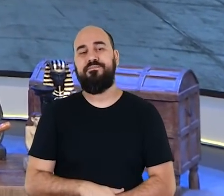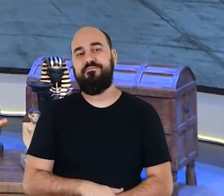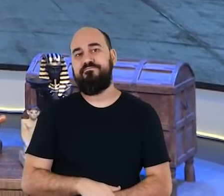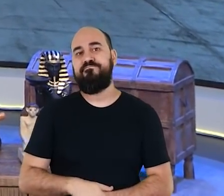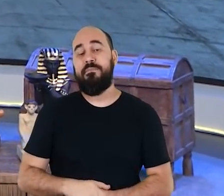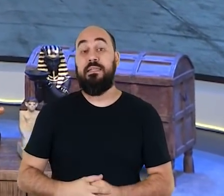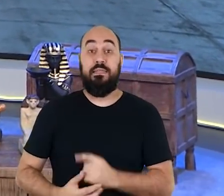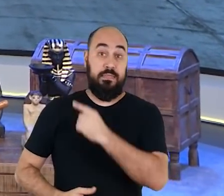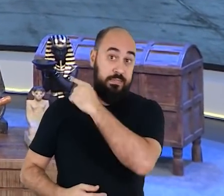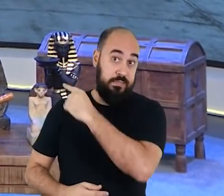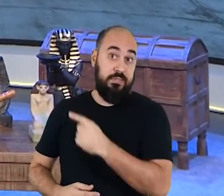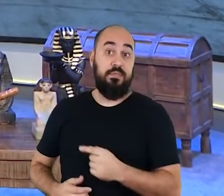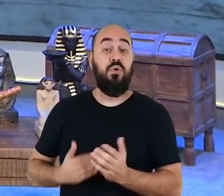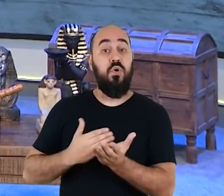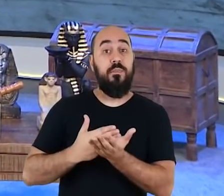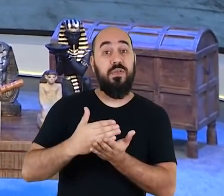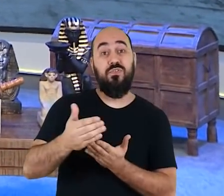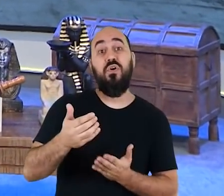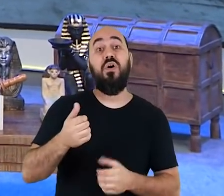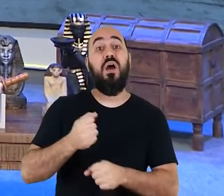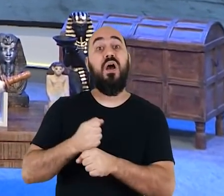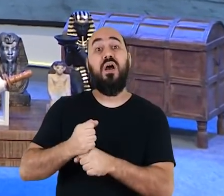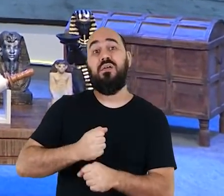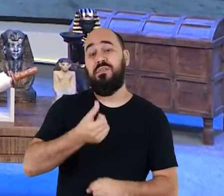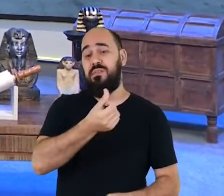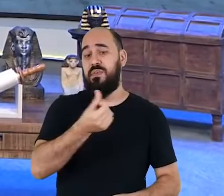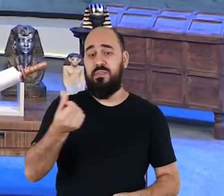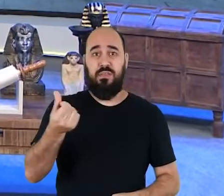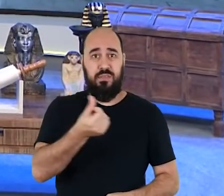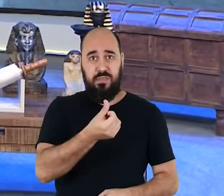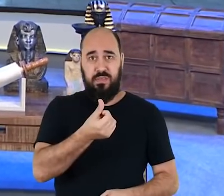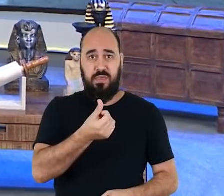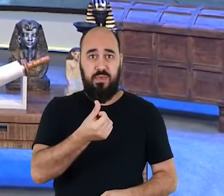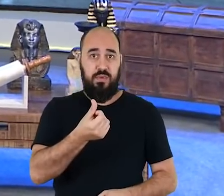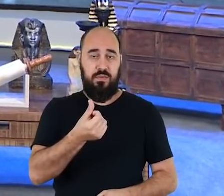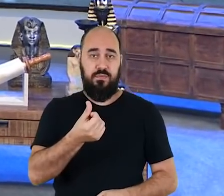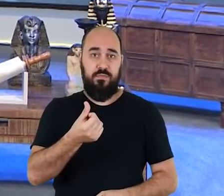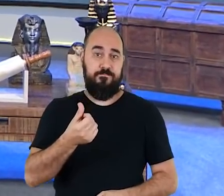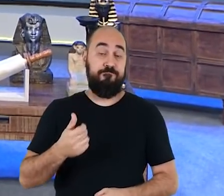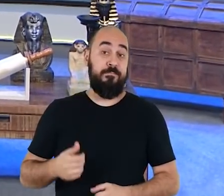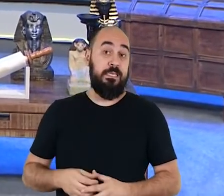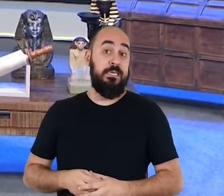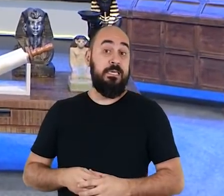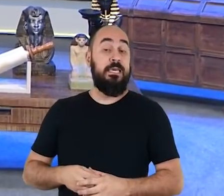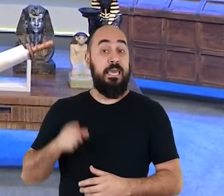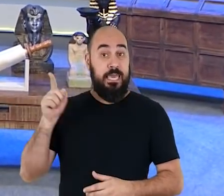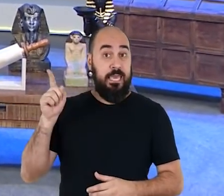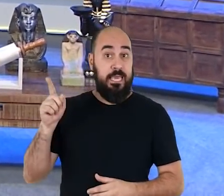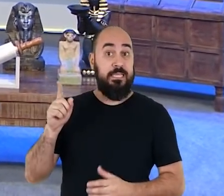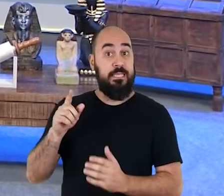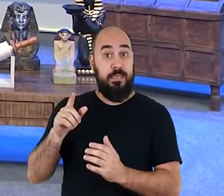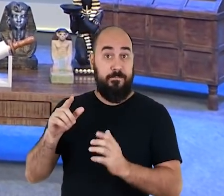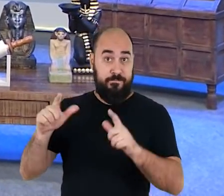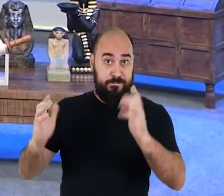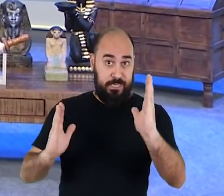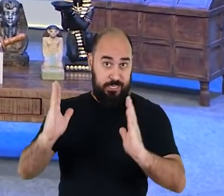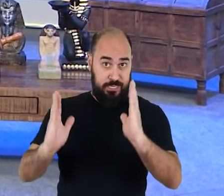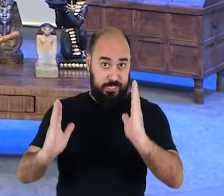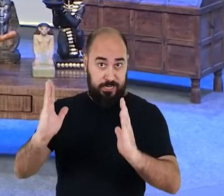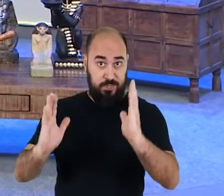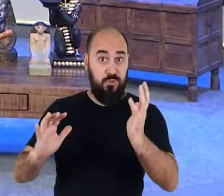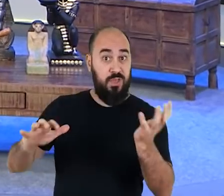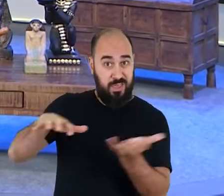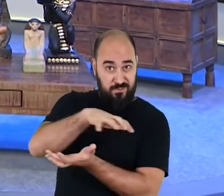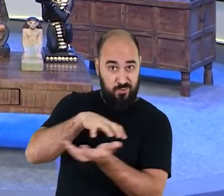no ano 66 da nossa era, quando então teve início a Revolução dos Judeus. Aliás, nessa época, as moedas